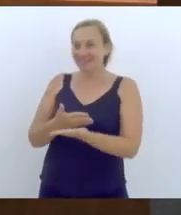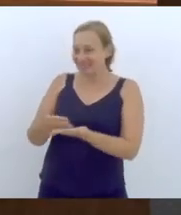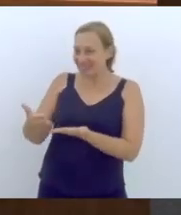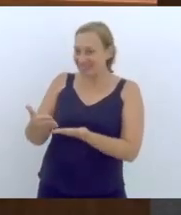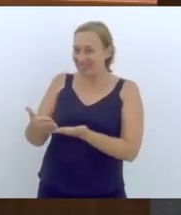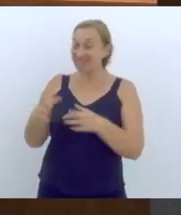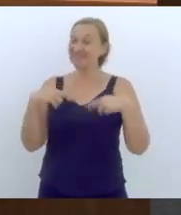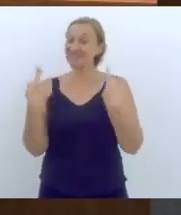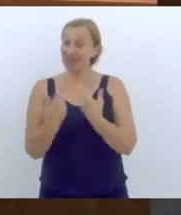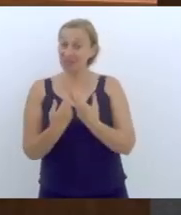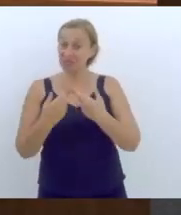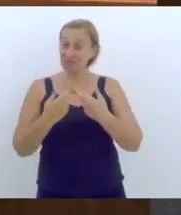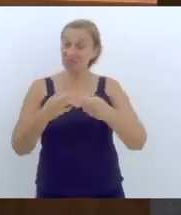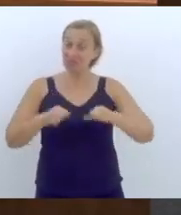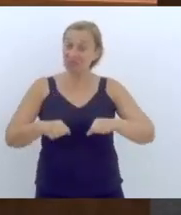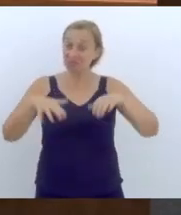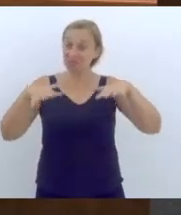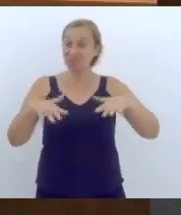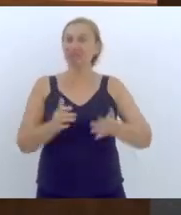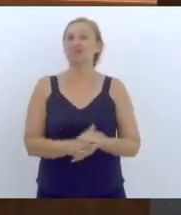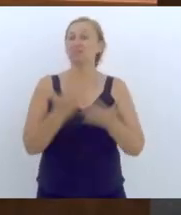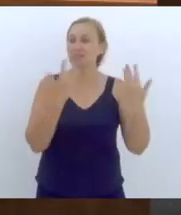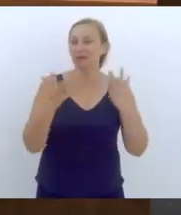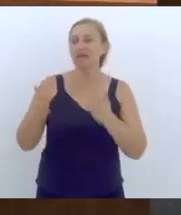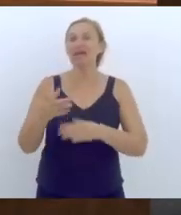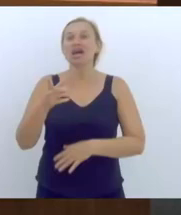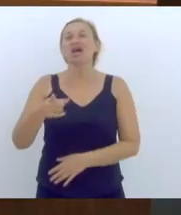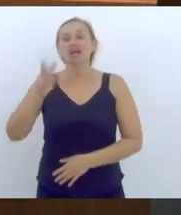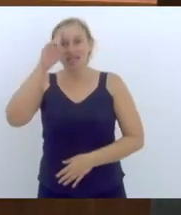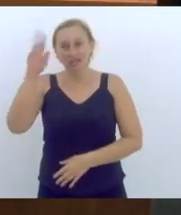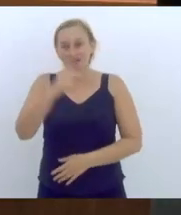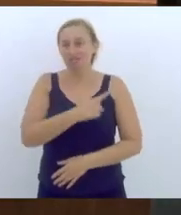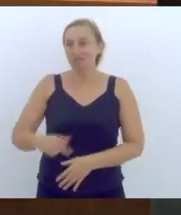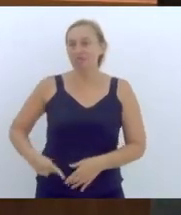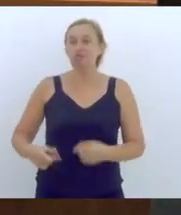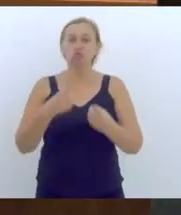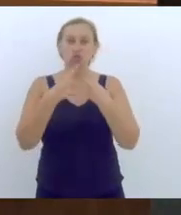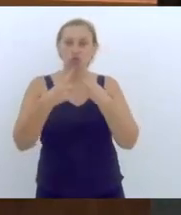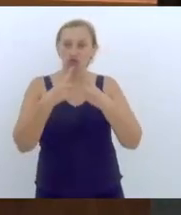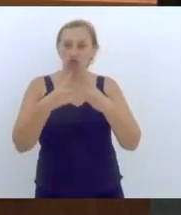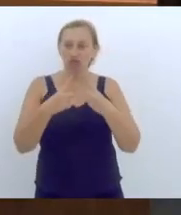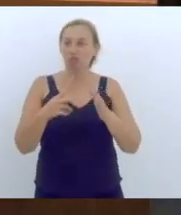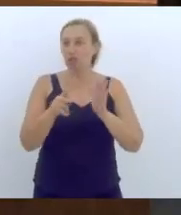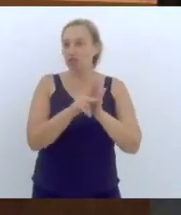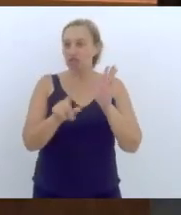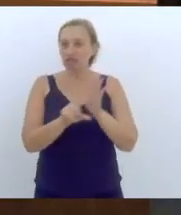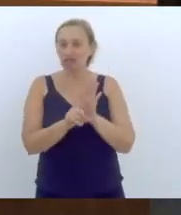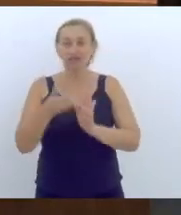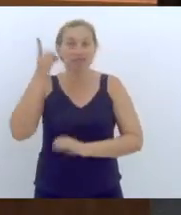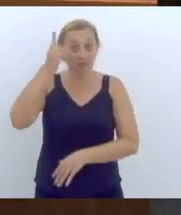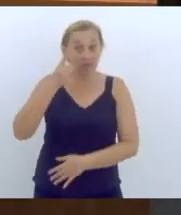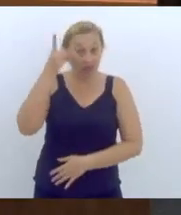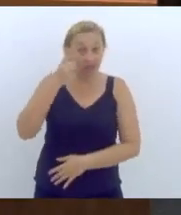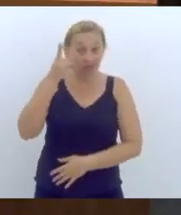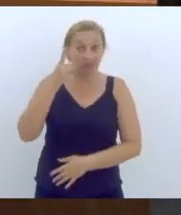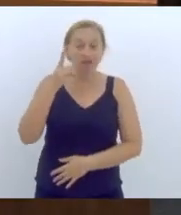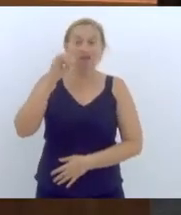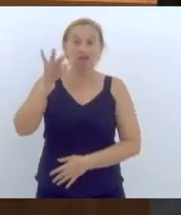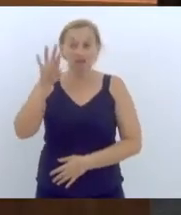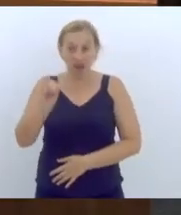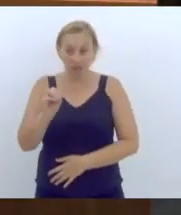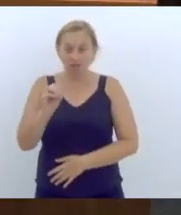esta sessão. Parabéns. Senhora presidenta, me inscrevi para discutir o projeto de lei do deputado Fábio Silva,